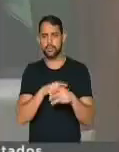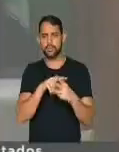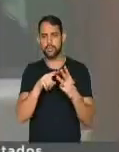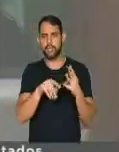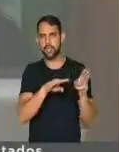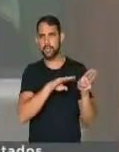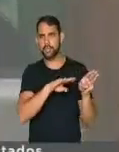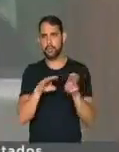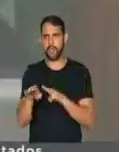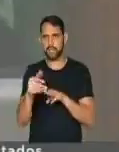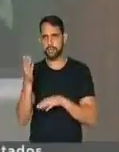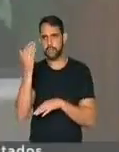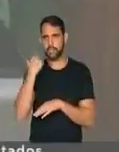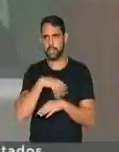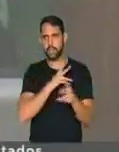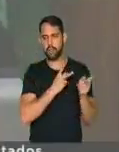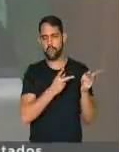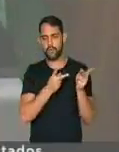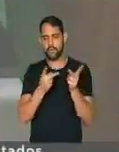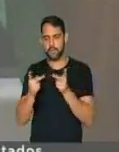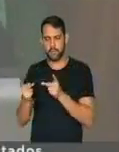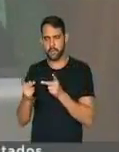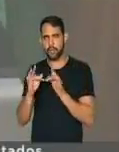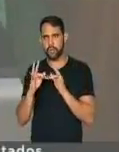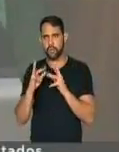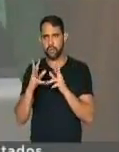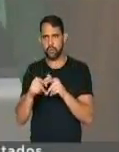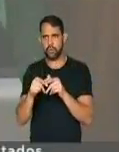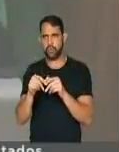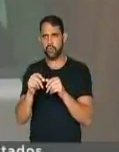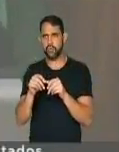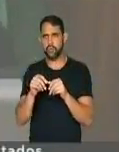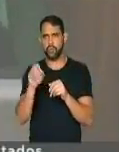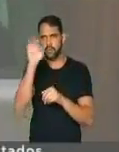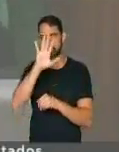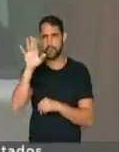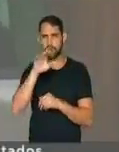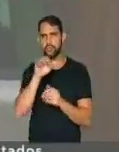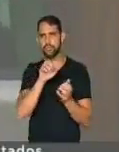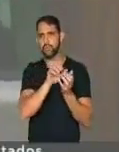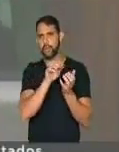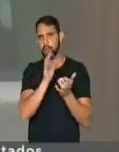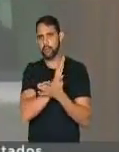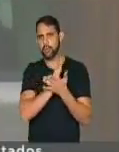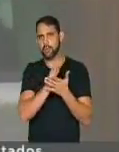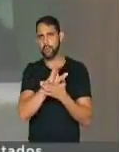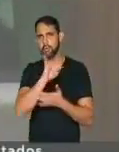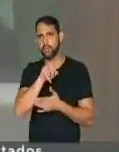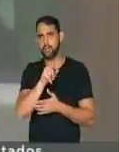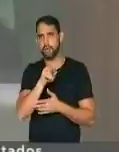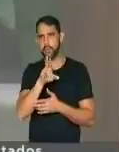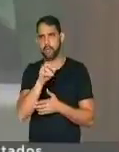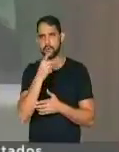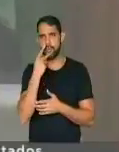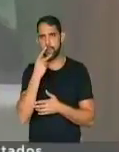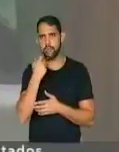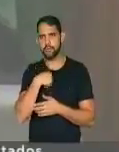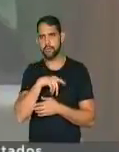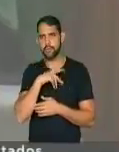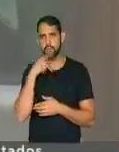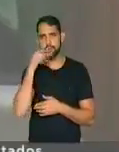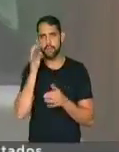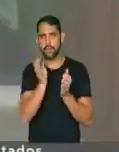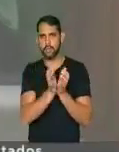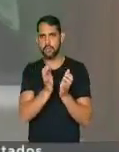últimas semanas, senhor presidente, visitei todo aquele alto sertão pernambucano. Daqui a pouco o Danilo Cabral vai falar sobre o nosso